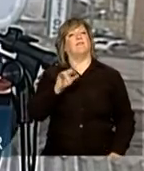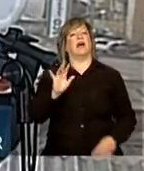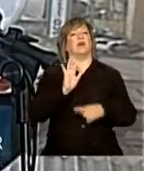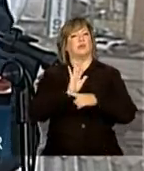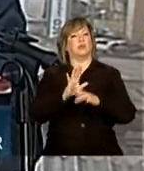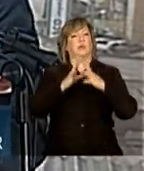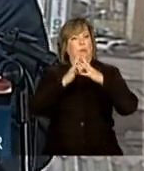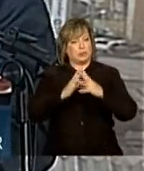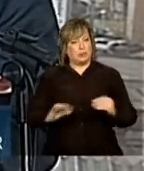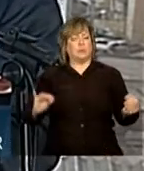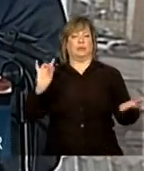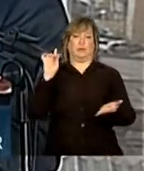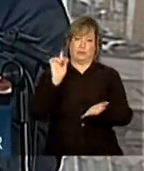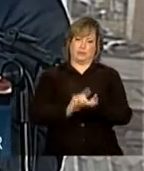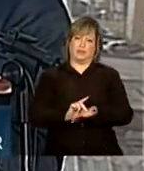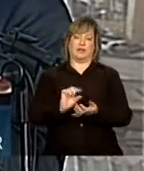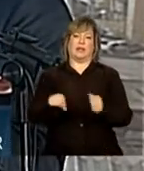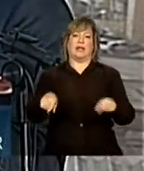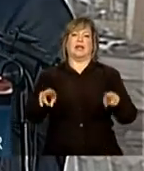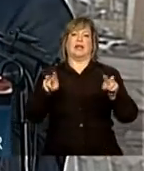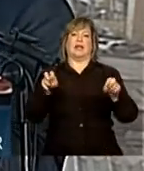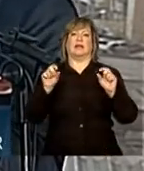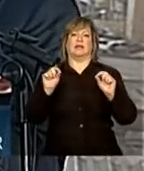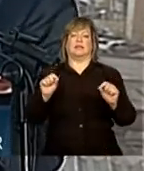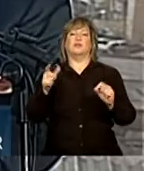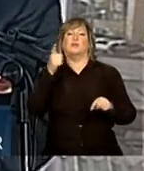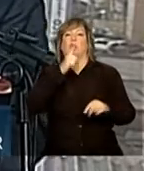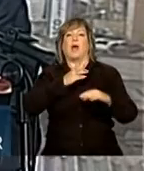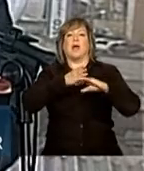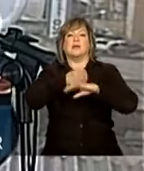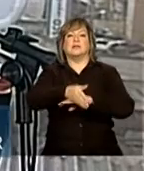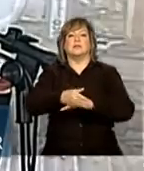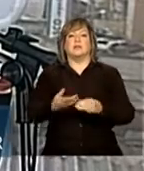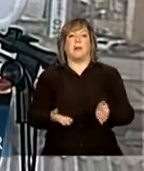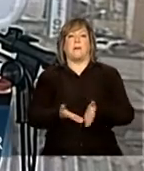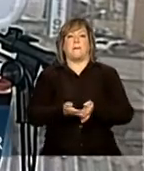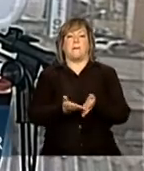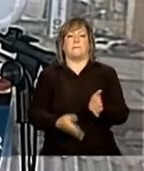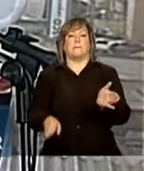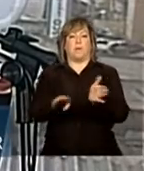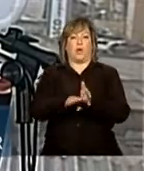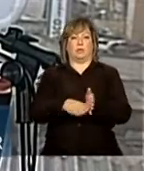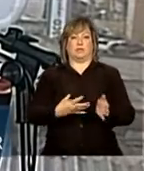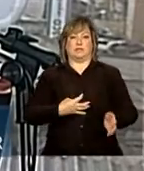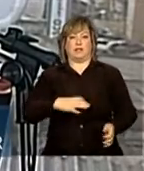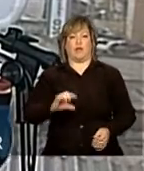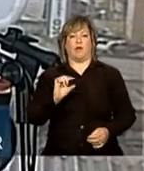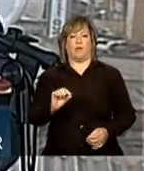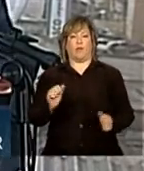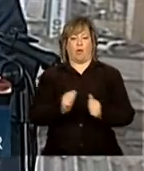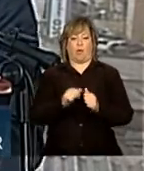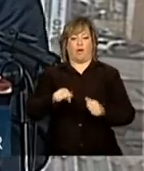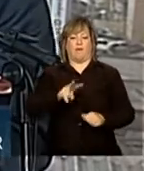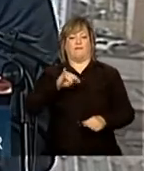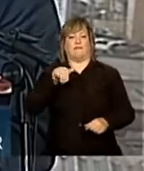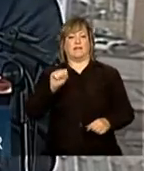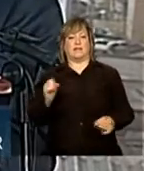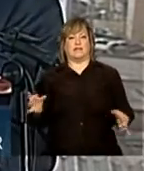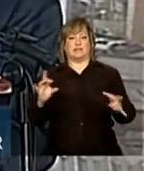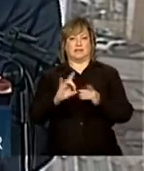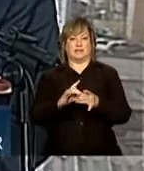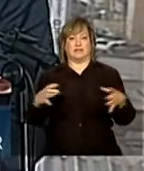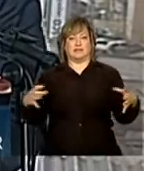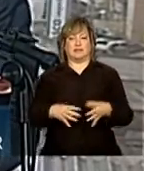resolver definitivamente a questão do acesso ao Porto de Salvador através das vias segregadas.